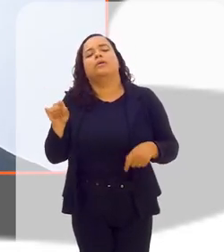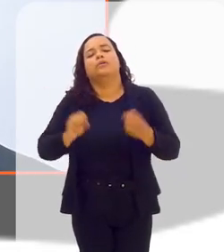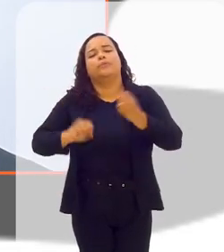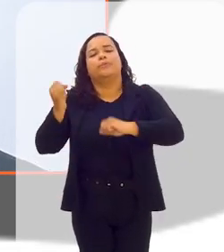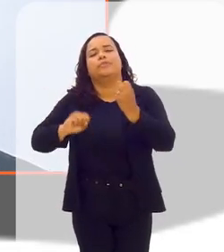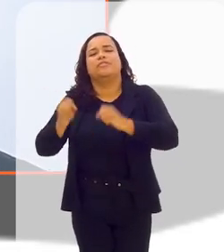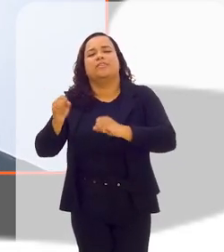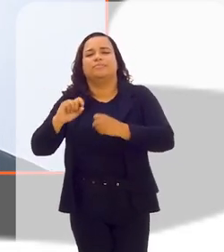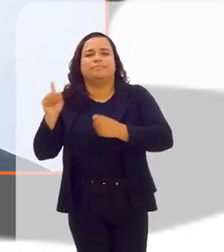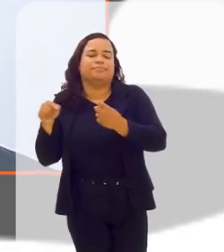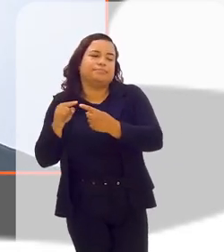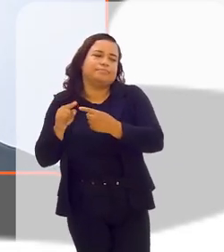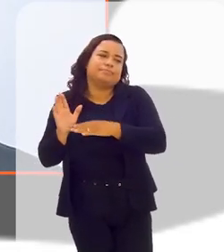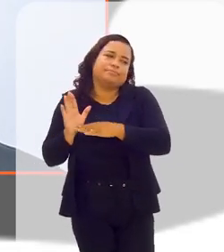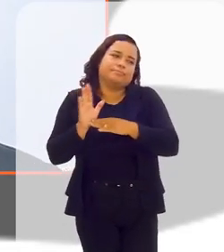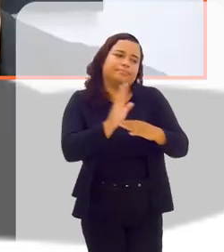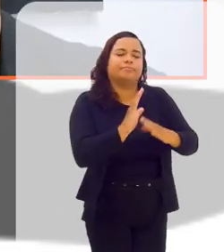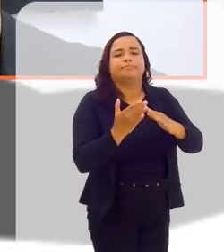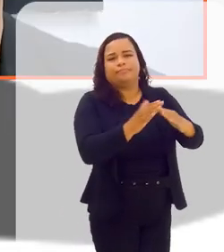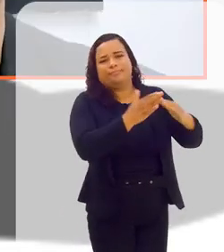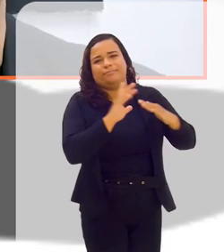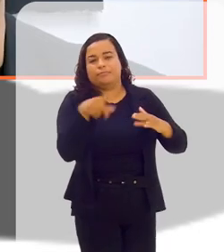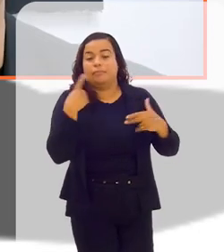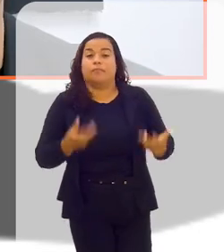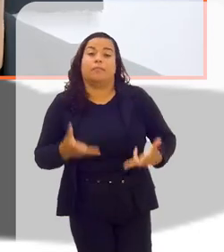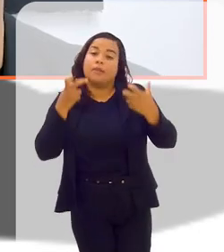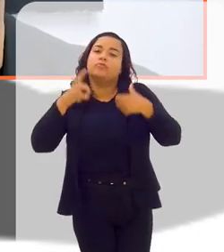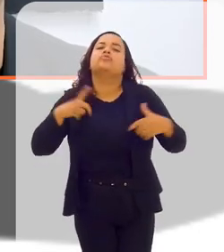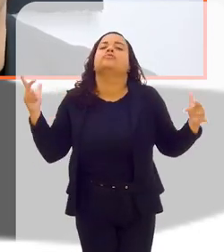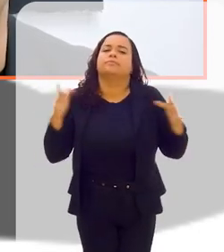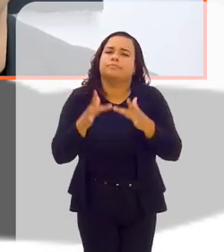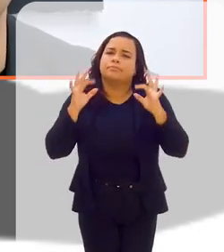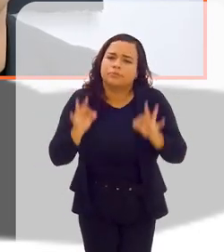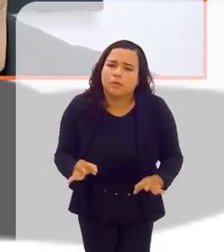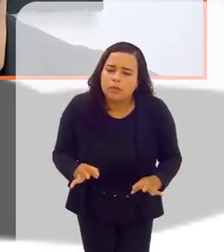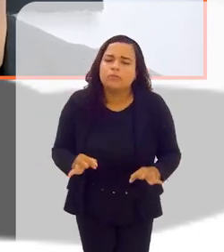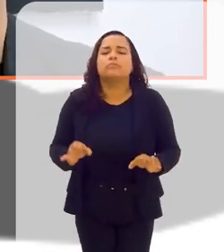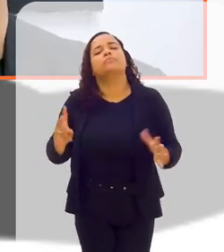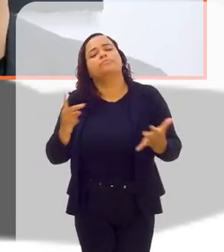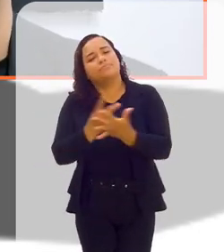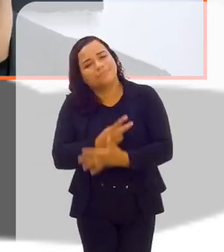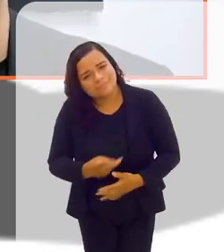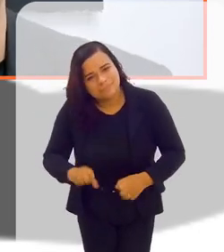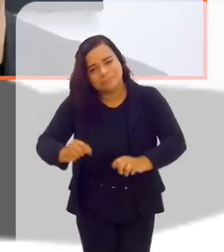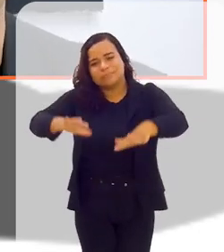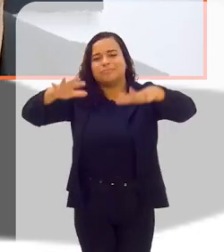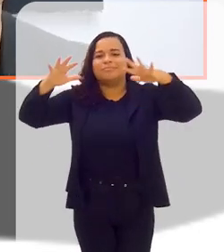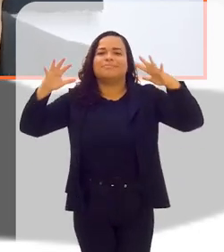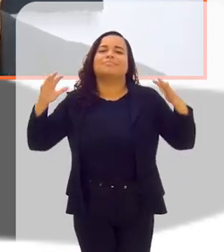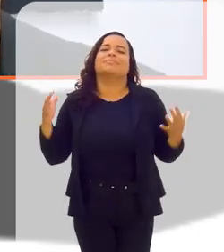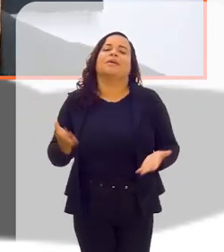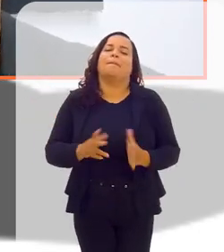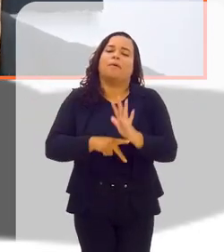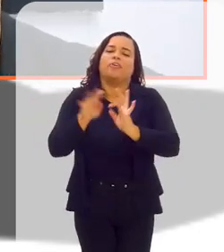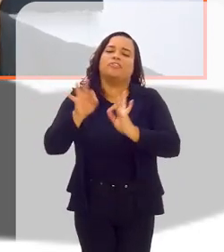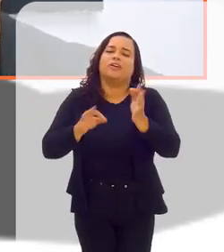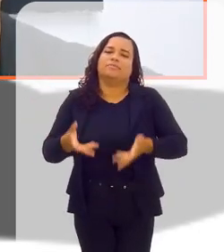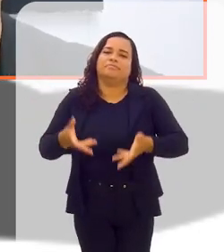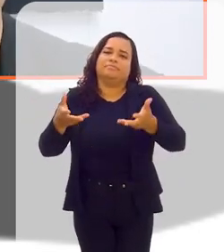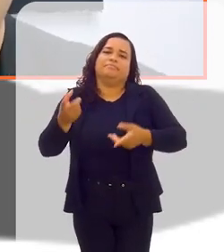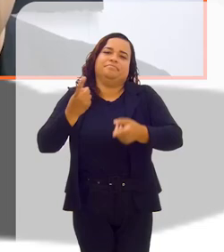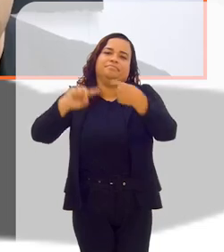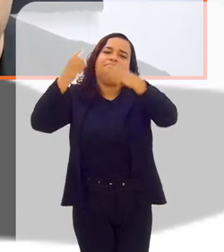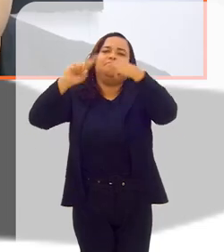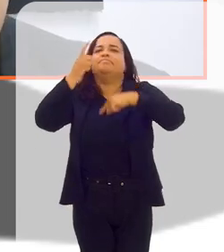direto para a favela, para onde a gente viu que realmente havia uma conexão, e foi o que abrilhantou e foi dando corpo ao